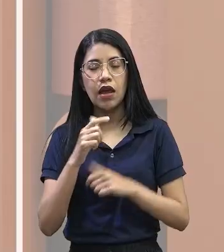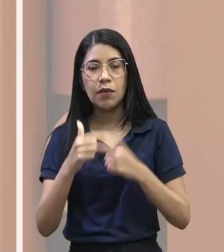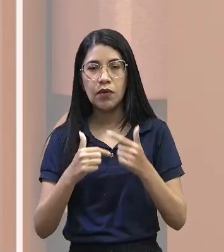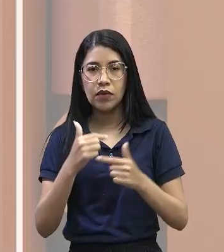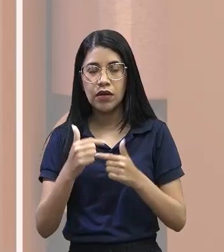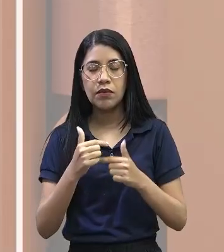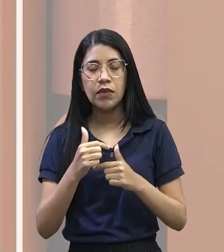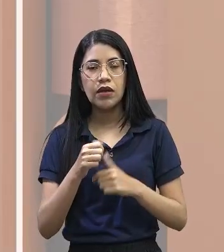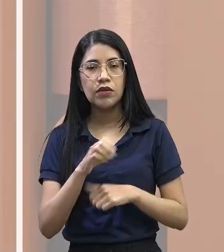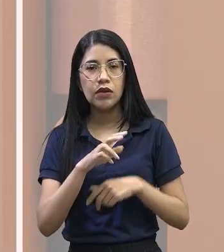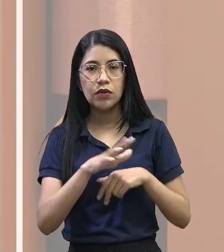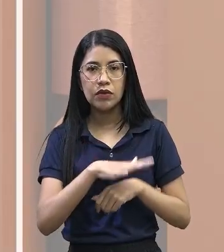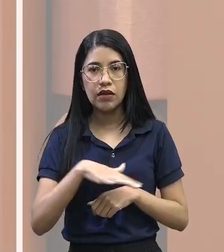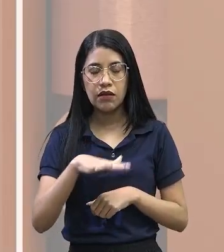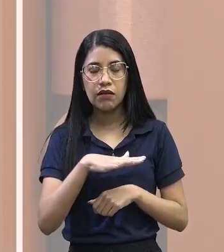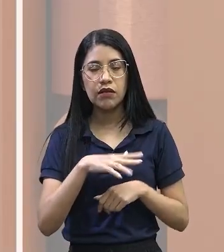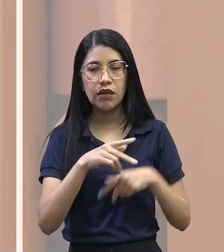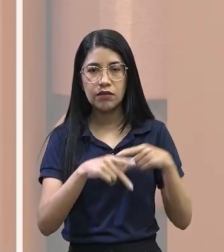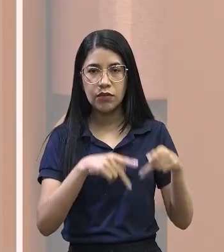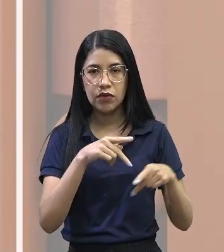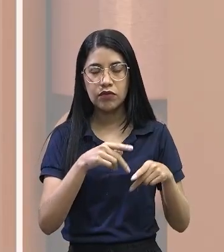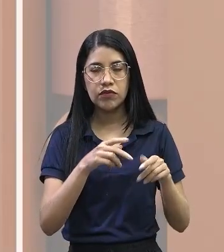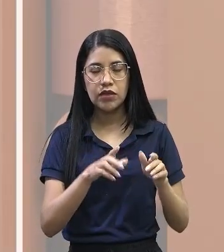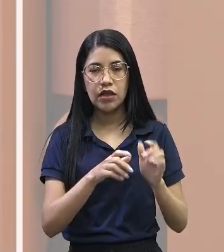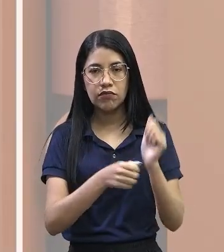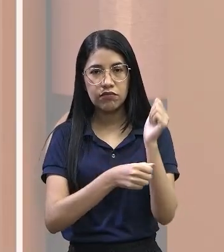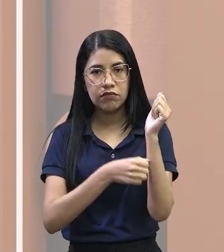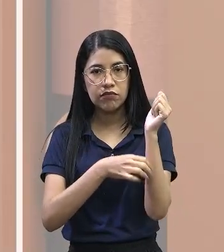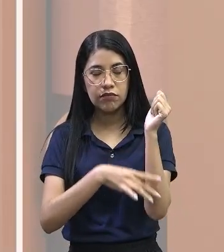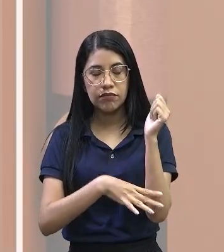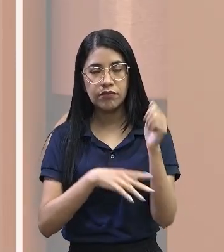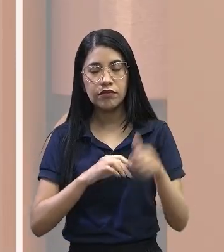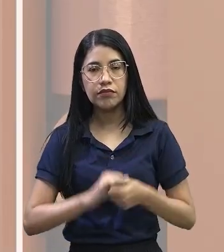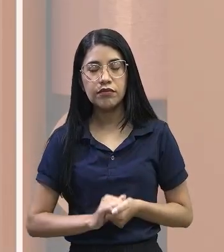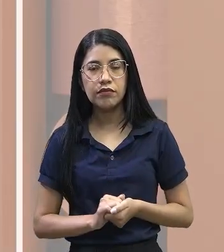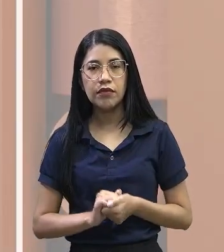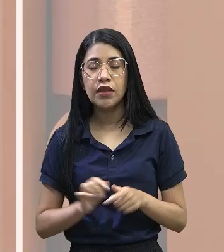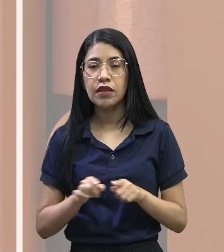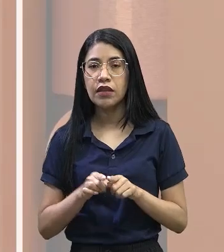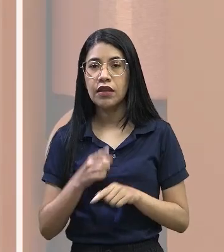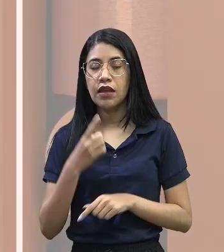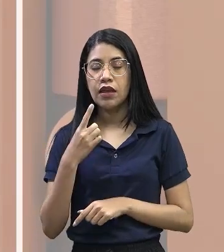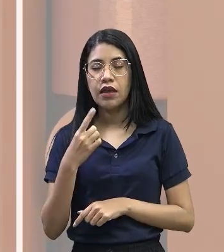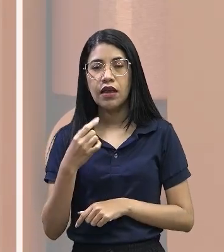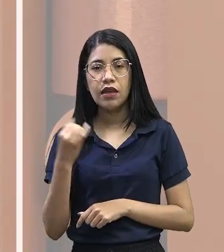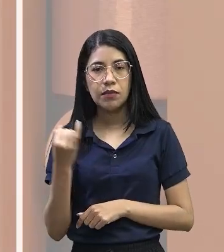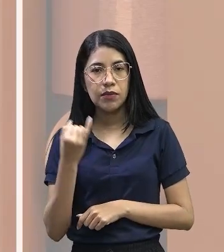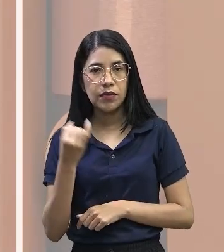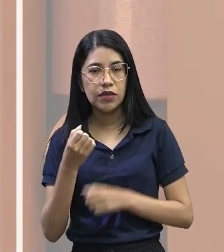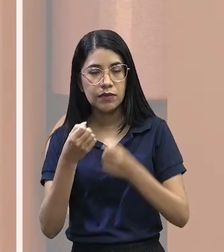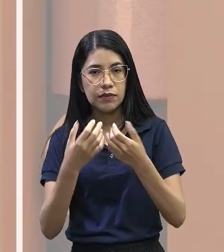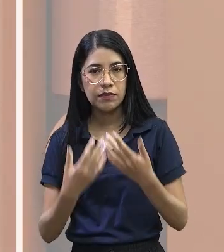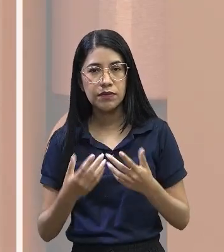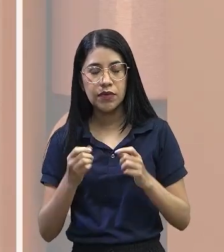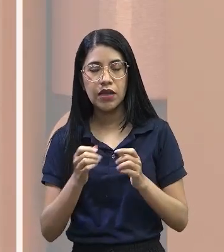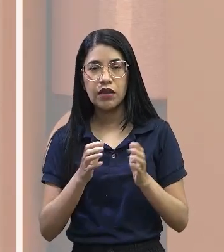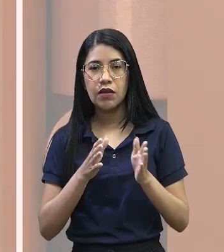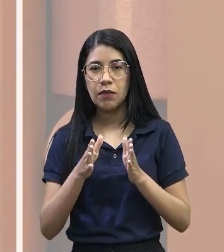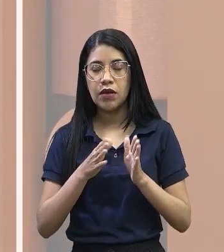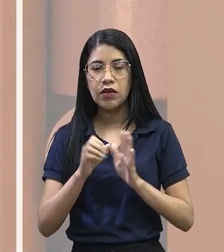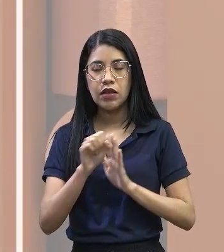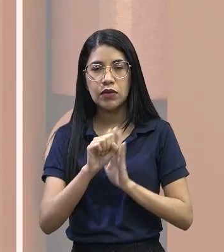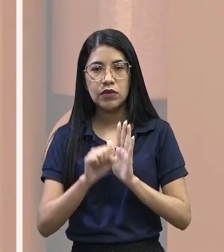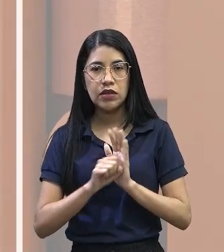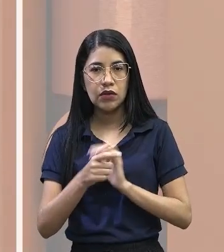que no caso é o seringueiro. Muito importante que a gente frisar para vocês que ali na primeira metade do século